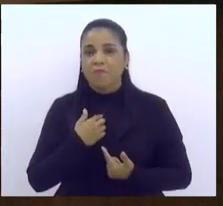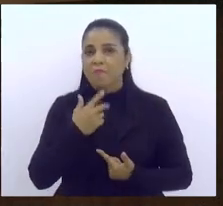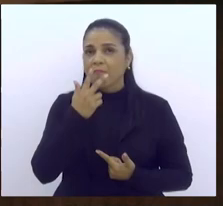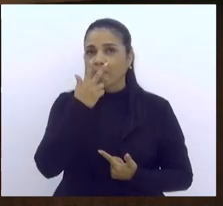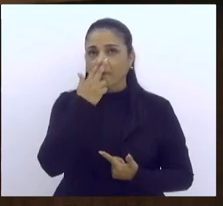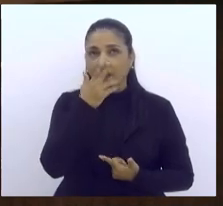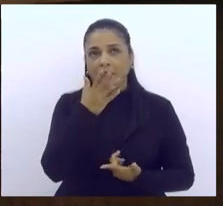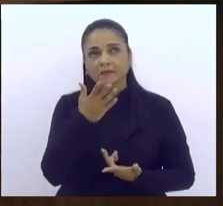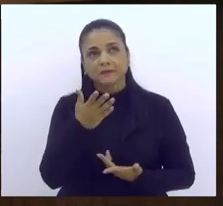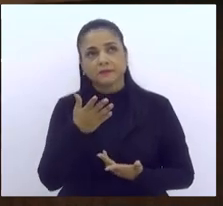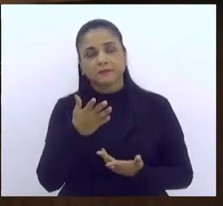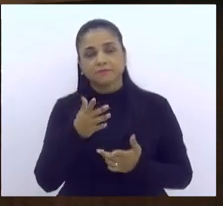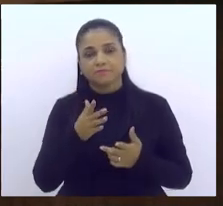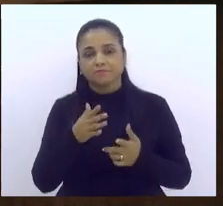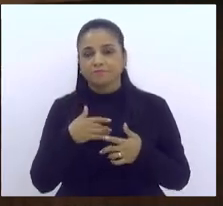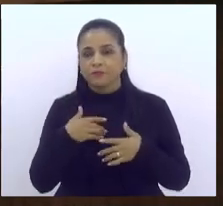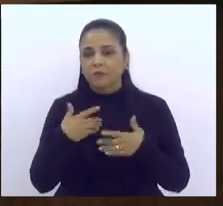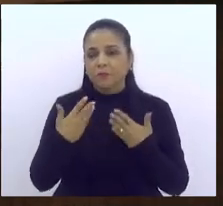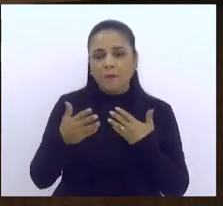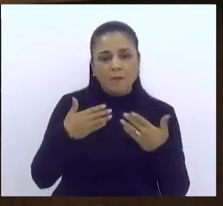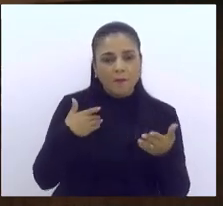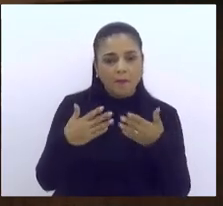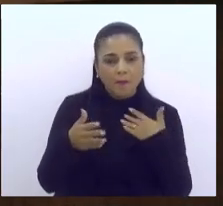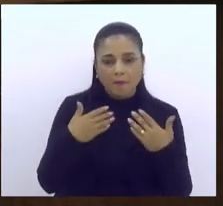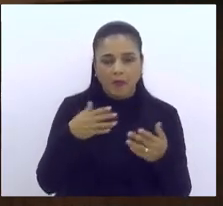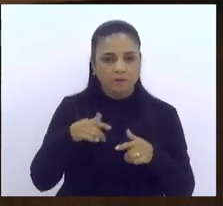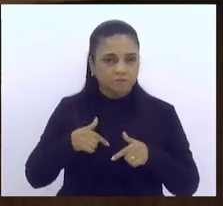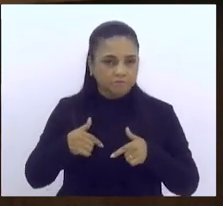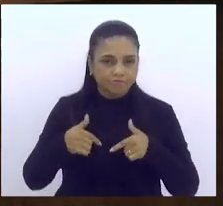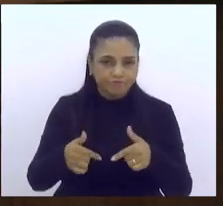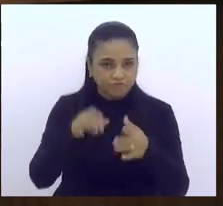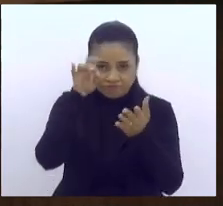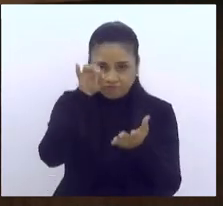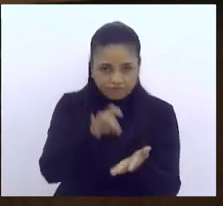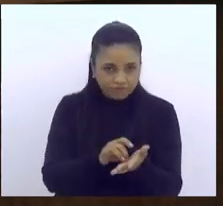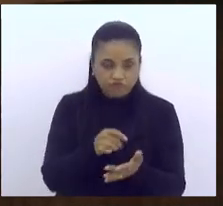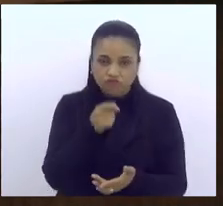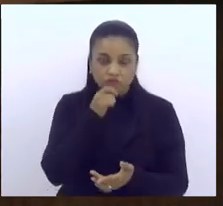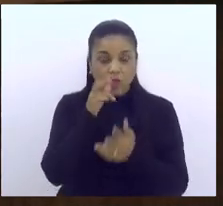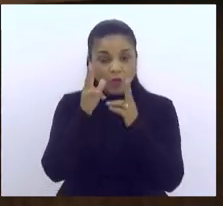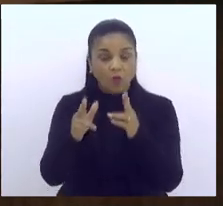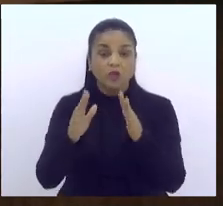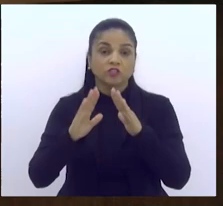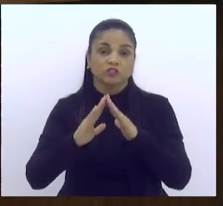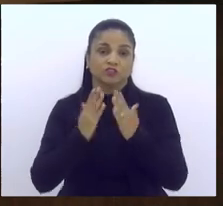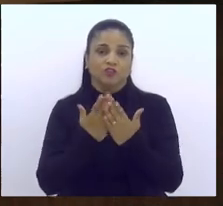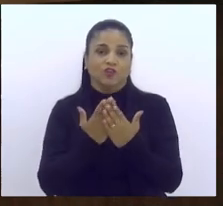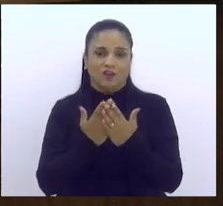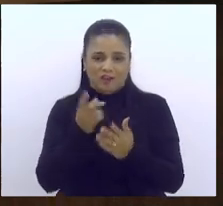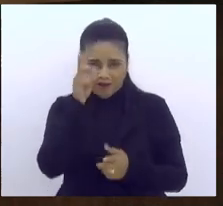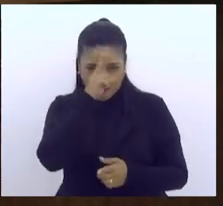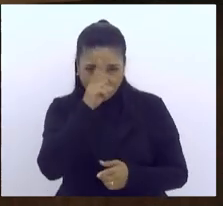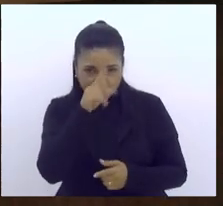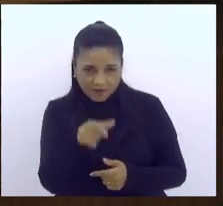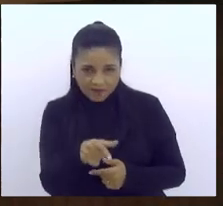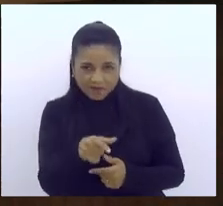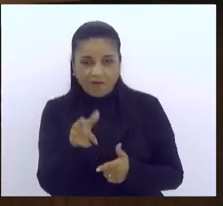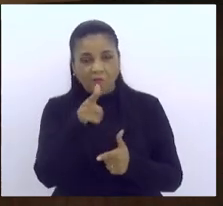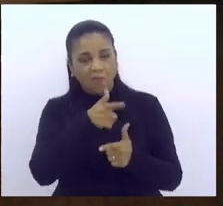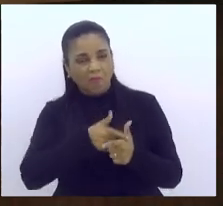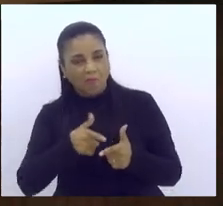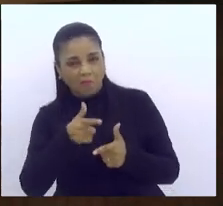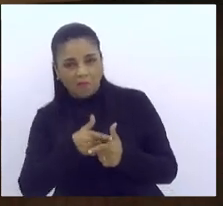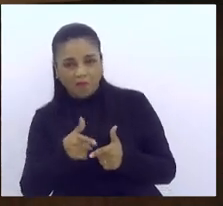vejo uma ação efetiva, como aconteceu no episódio das escolas. Teve todo aquele